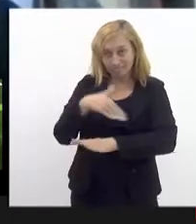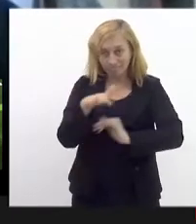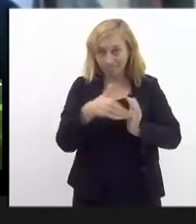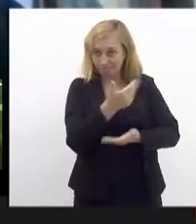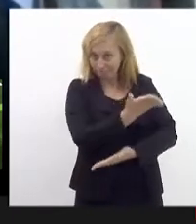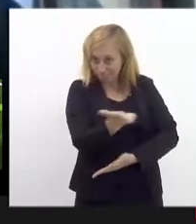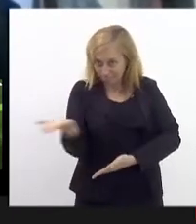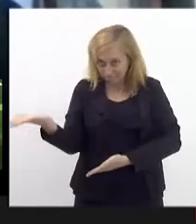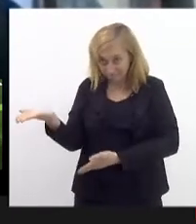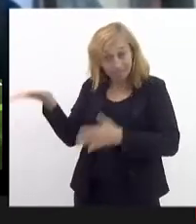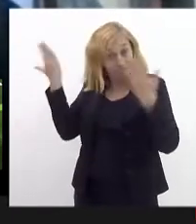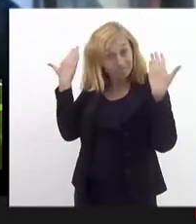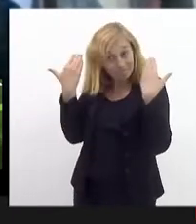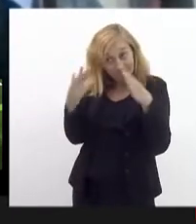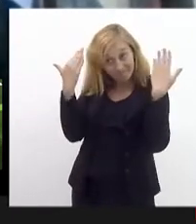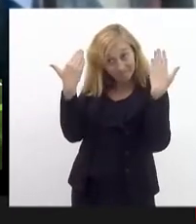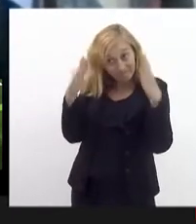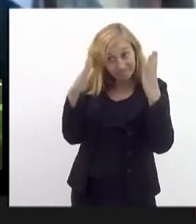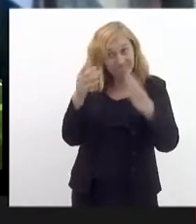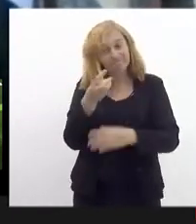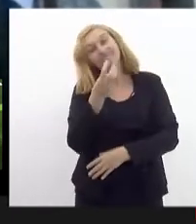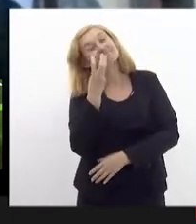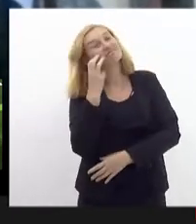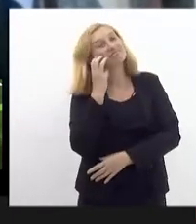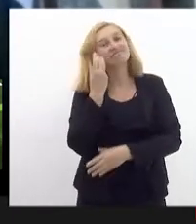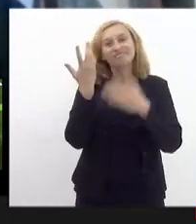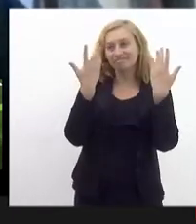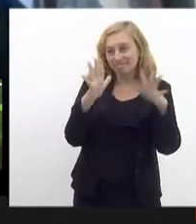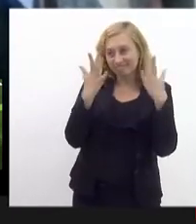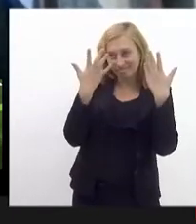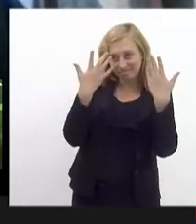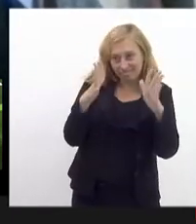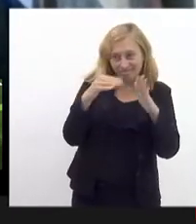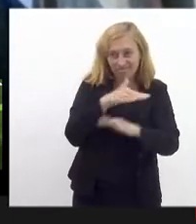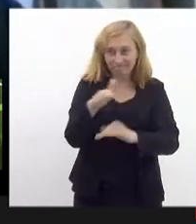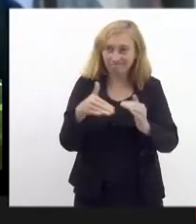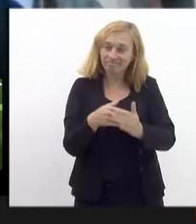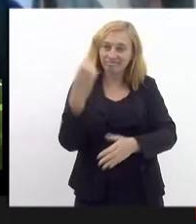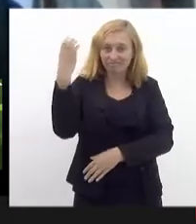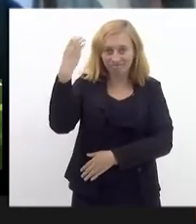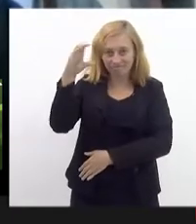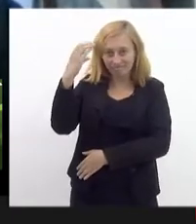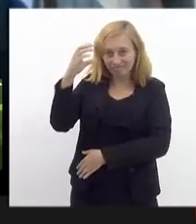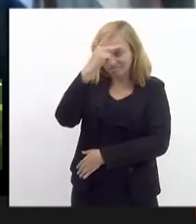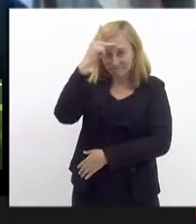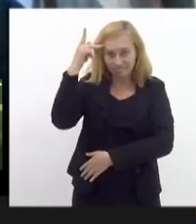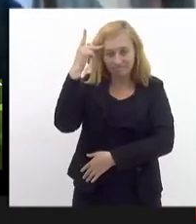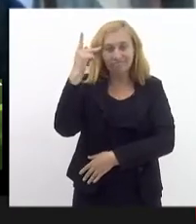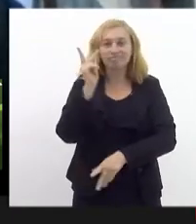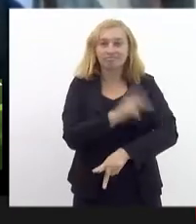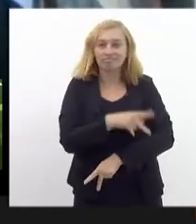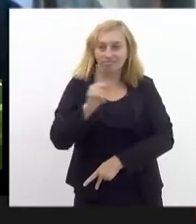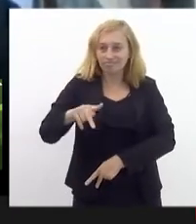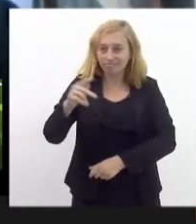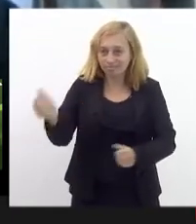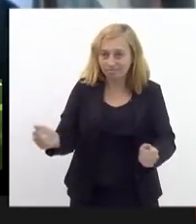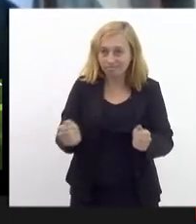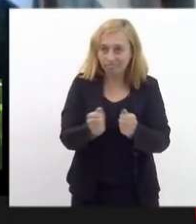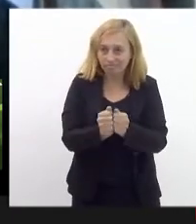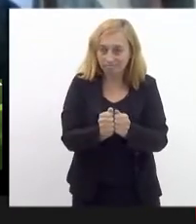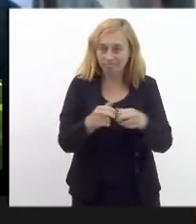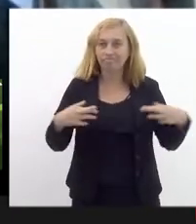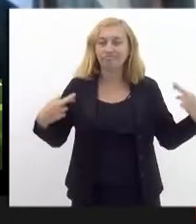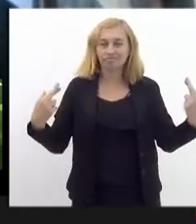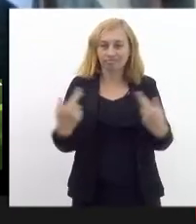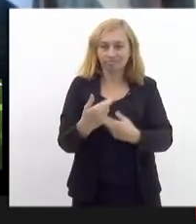todos. Parabéns, Valdec Carneiro, parabéns a todos os cientistas e professores que estão participando aqui da